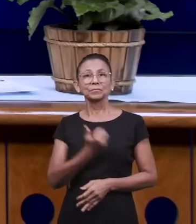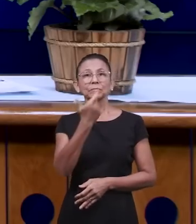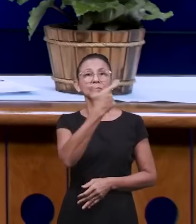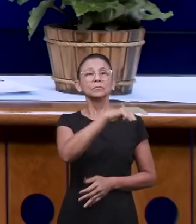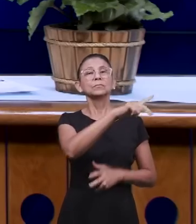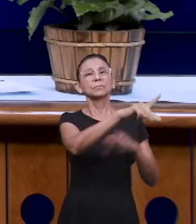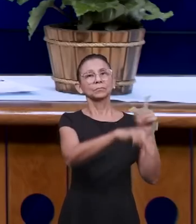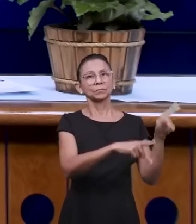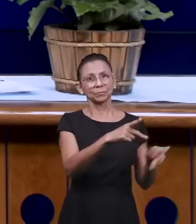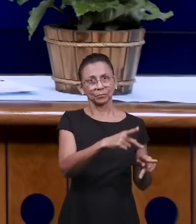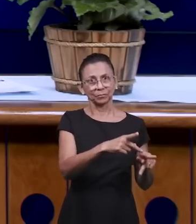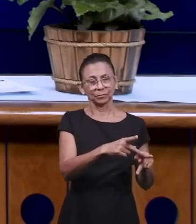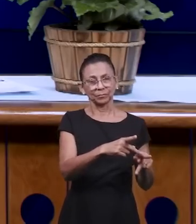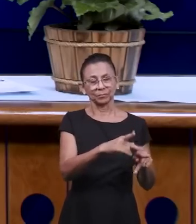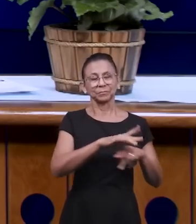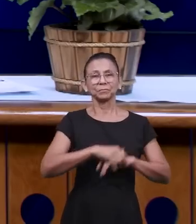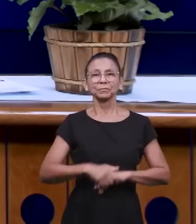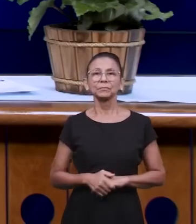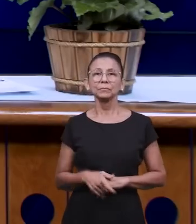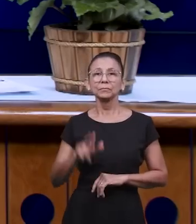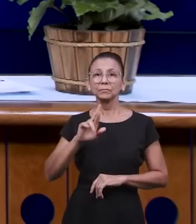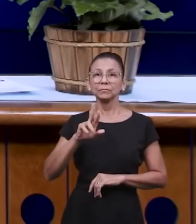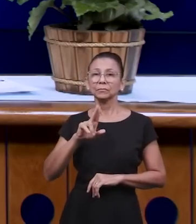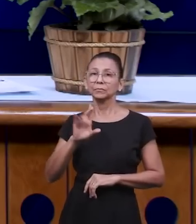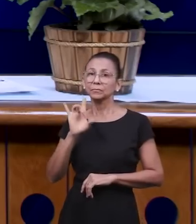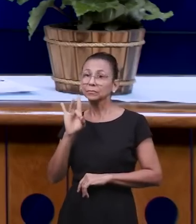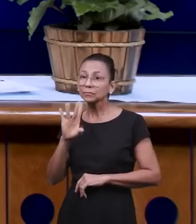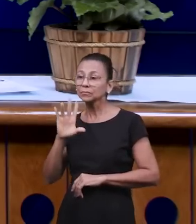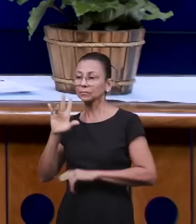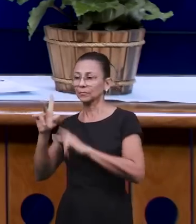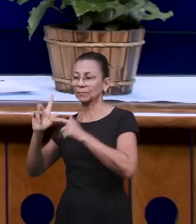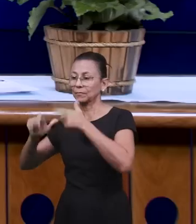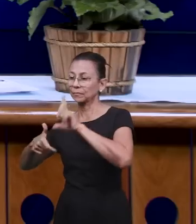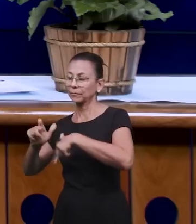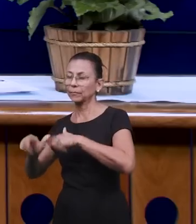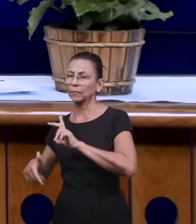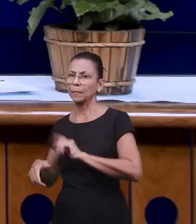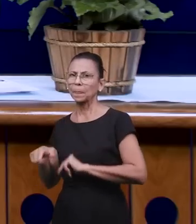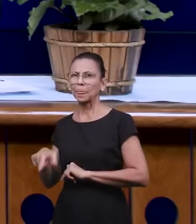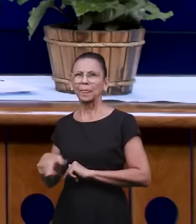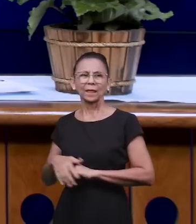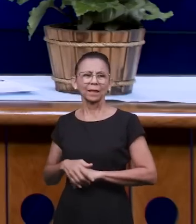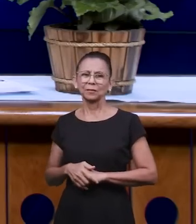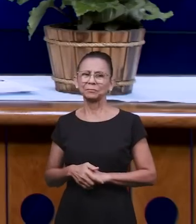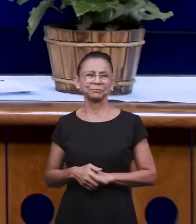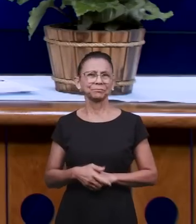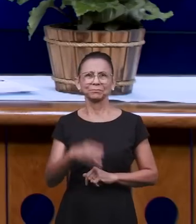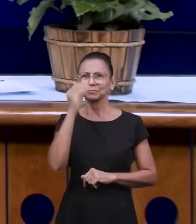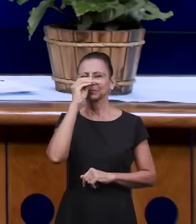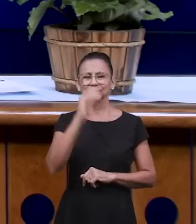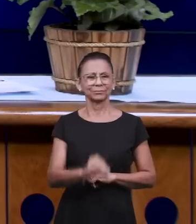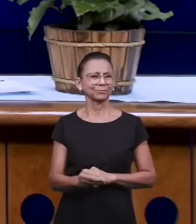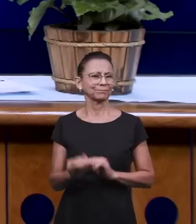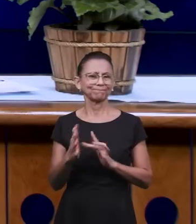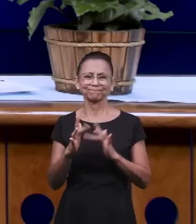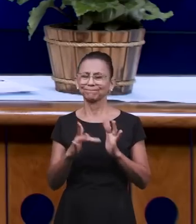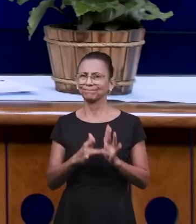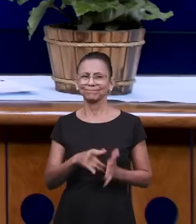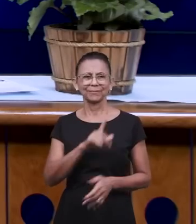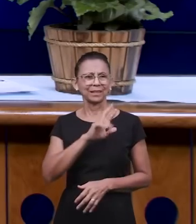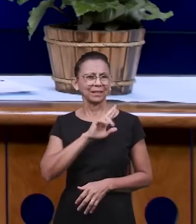cidade de Jerusalém. Ali tomou um jumentinho para que se cumprisse as escrituras que o rei viria sentado no